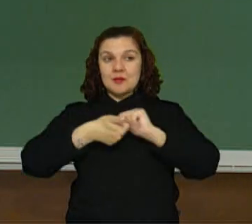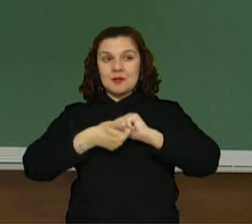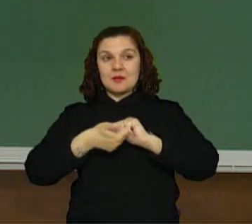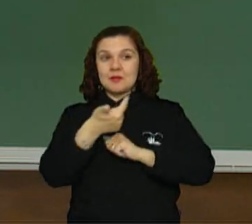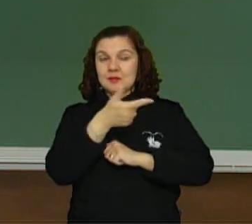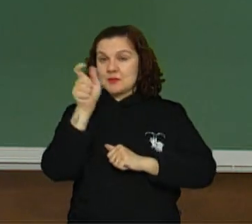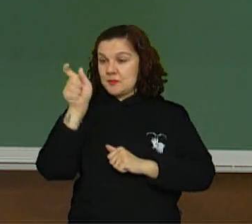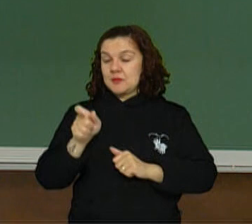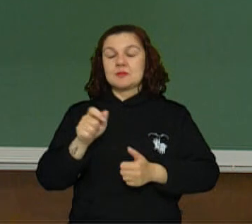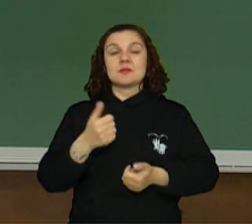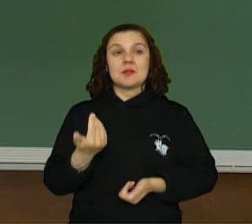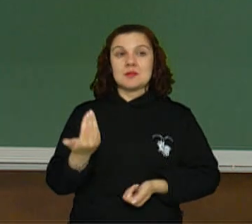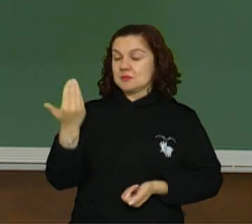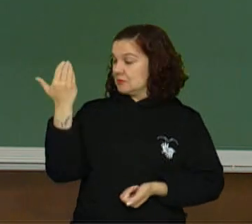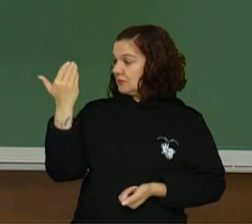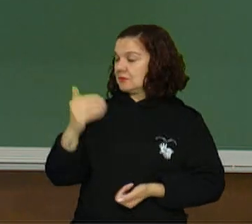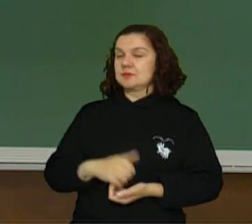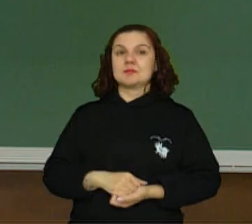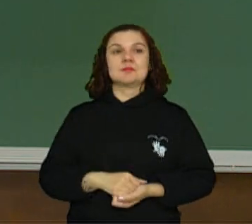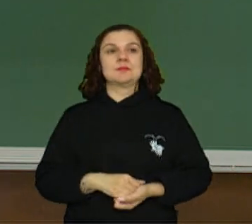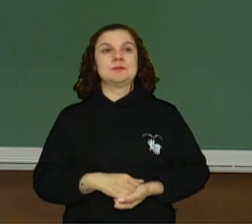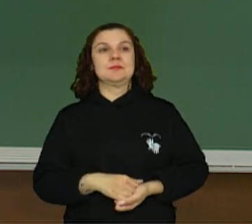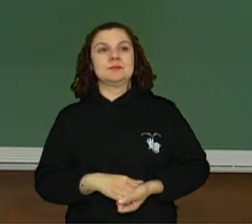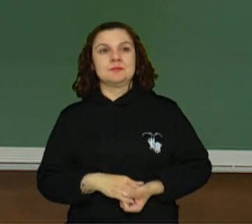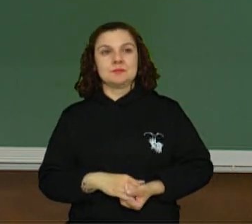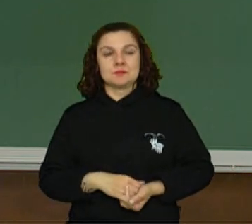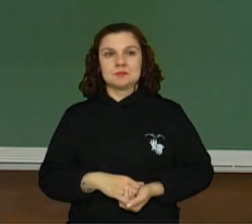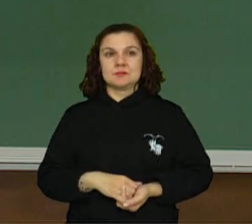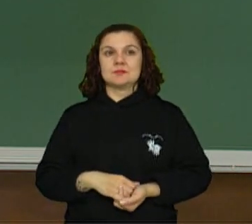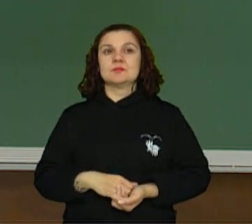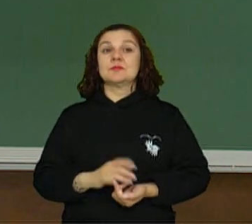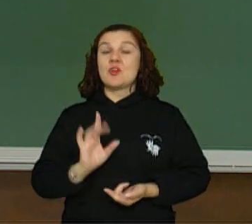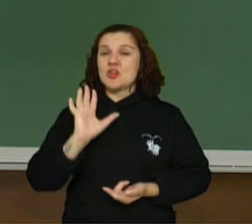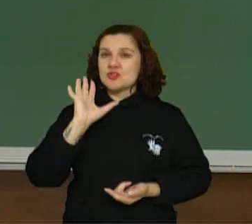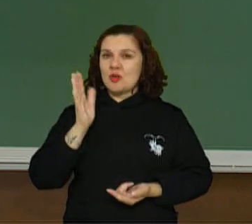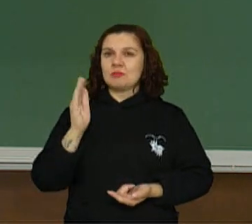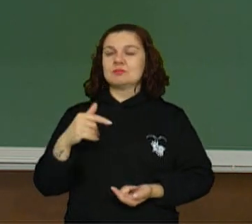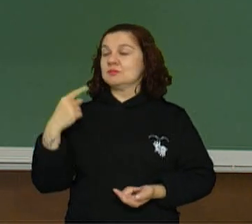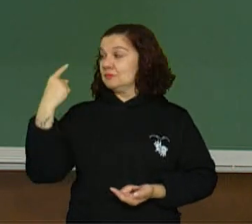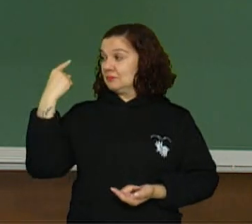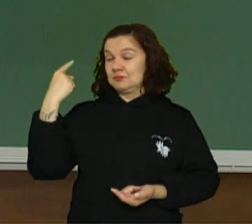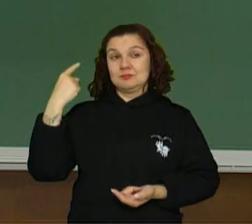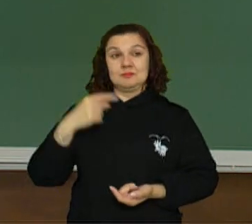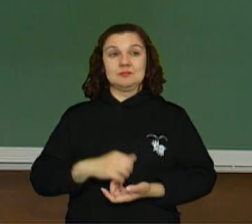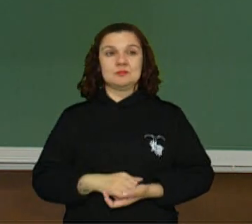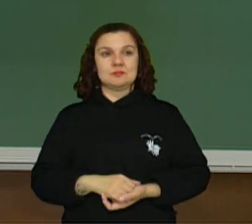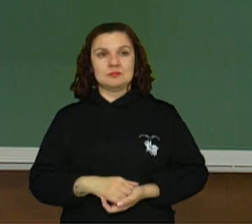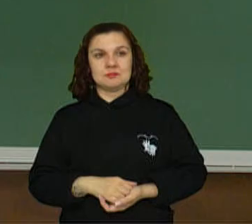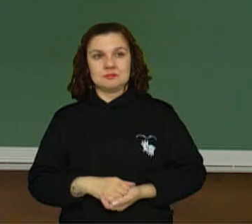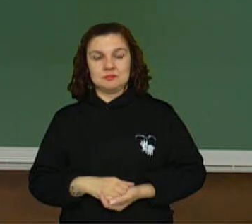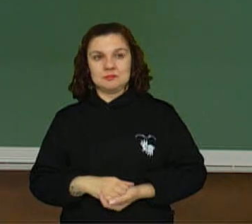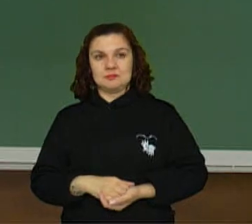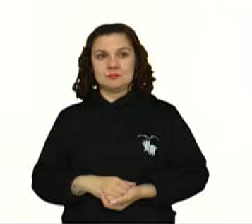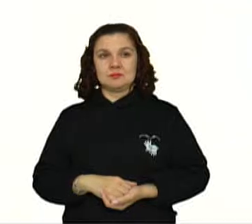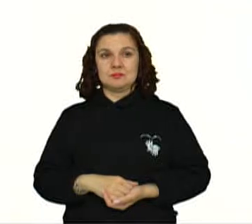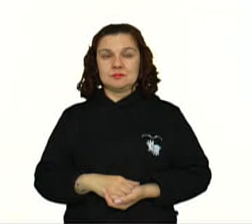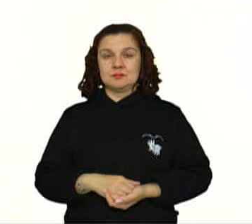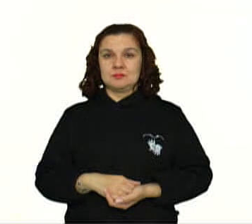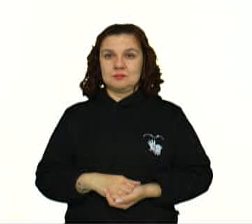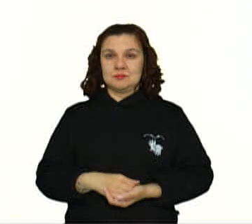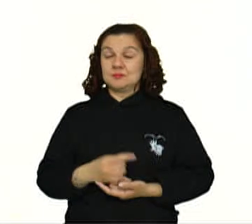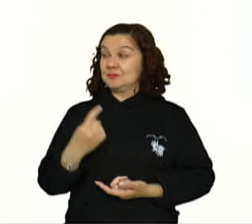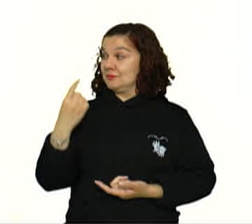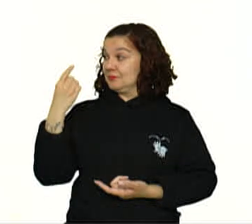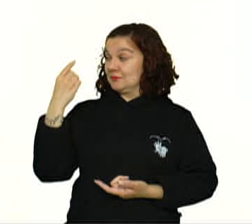tem pessoa. Então, faz 7 anos que me formei. Já passava das 5 da tarde. Era